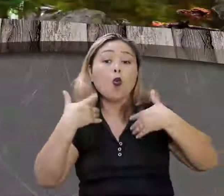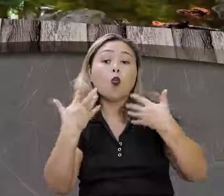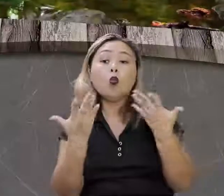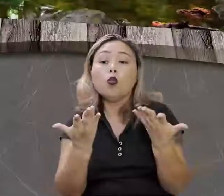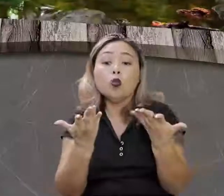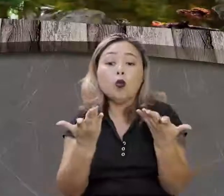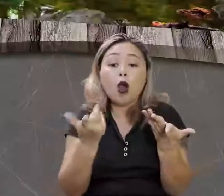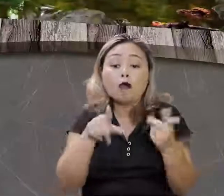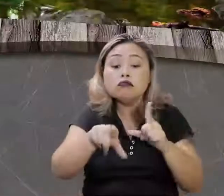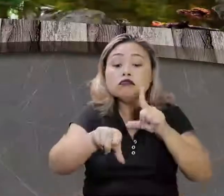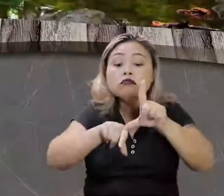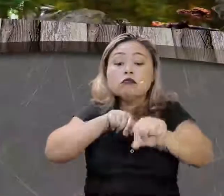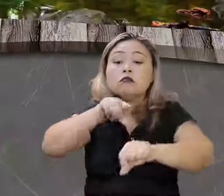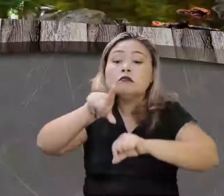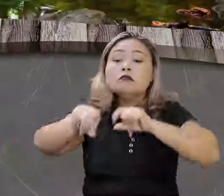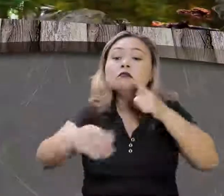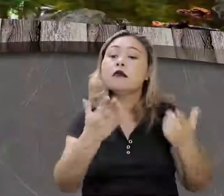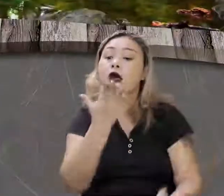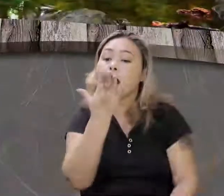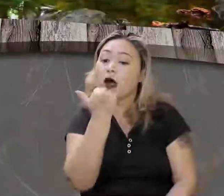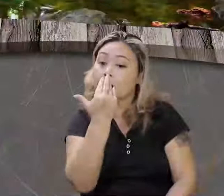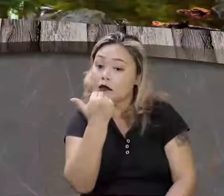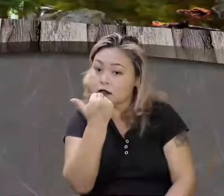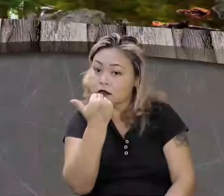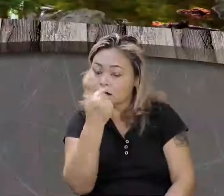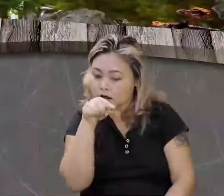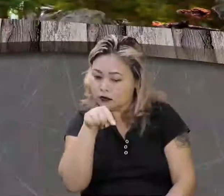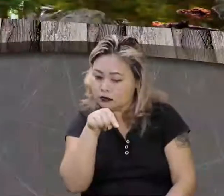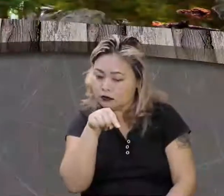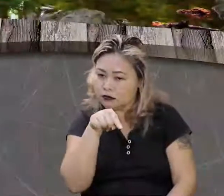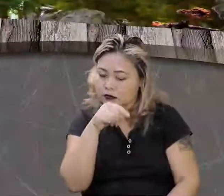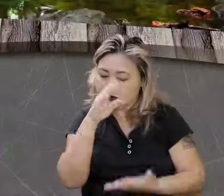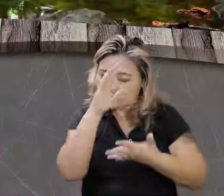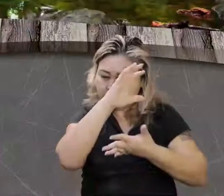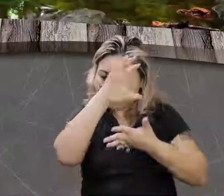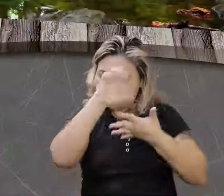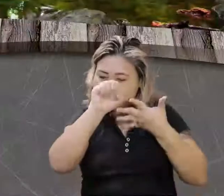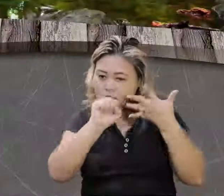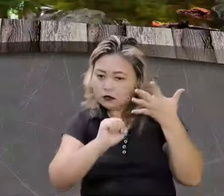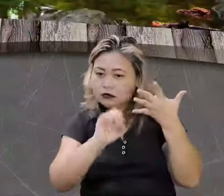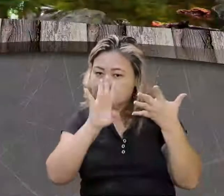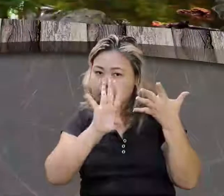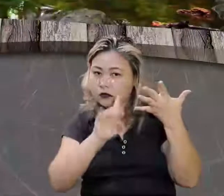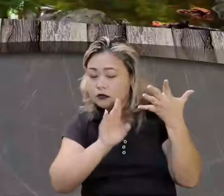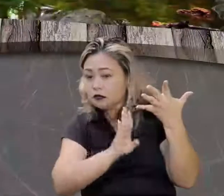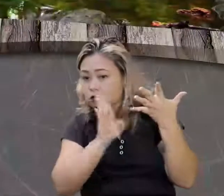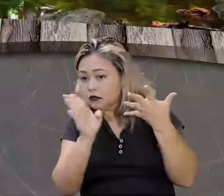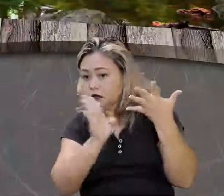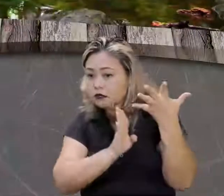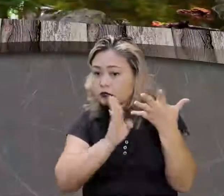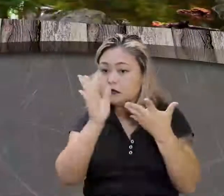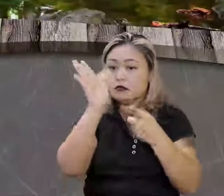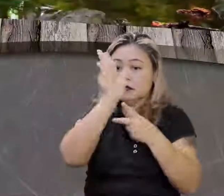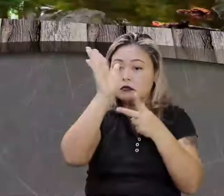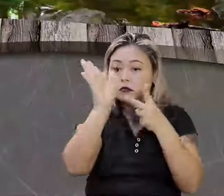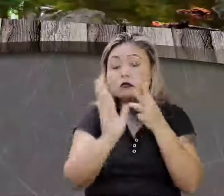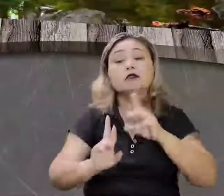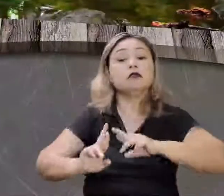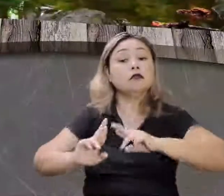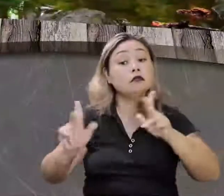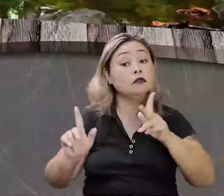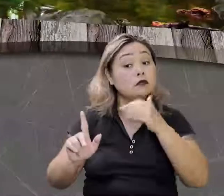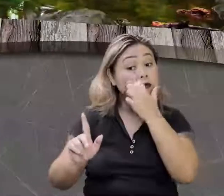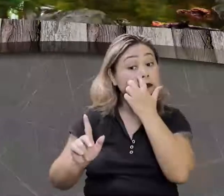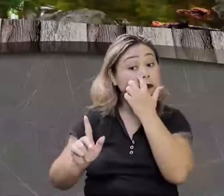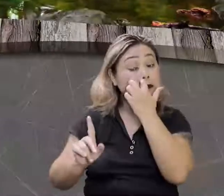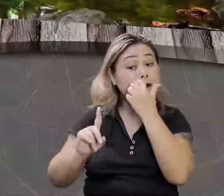hábito alimentar desse organismo que está ali naquela cadeia alimentar, ele pode adquirir níveis tróficos diferentes.